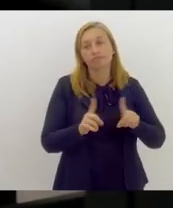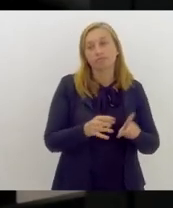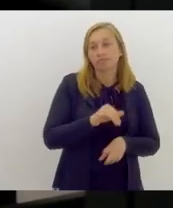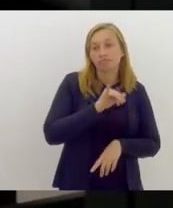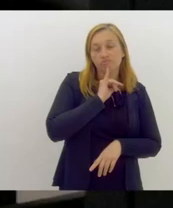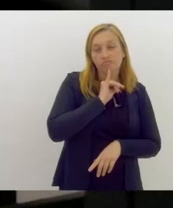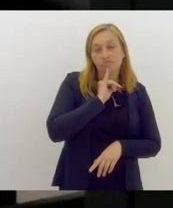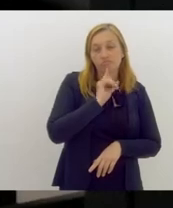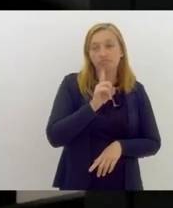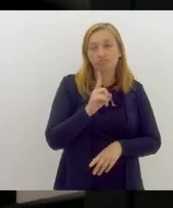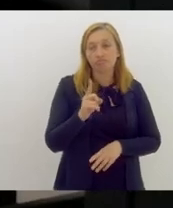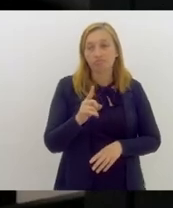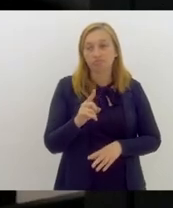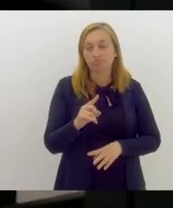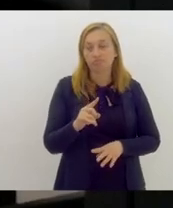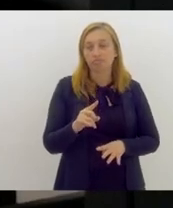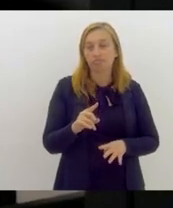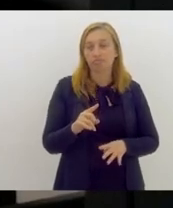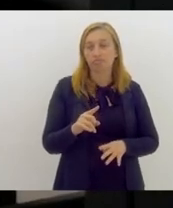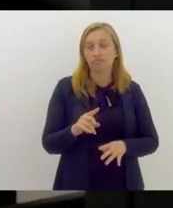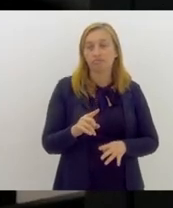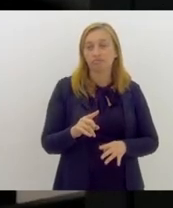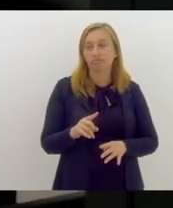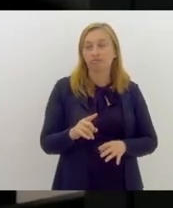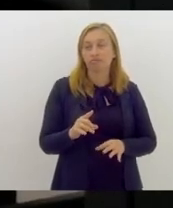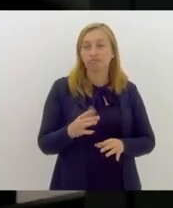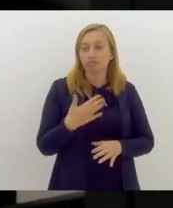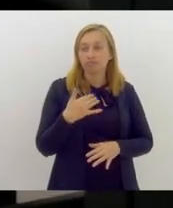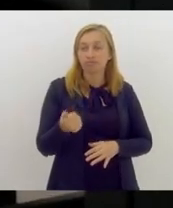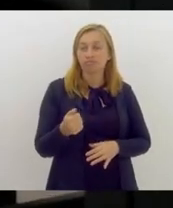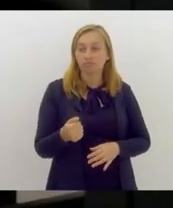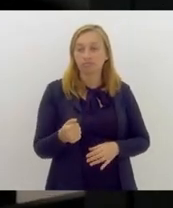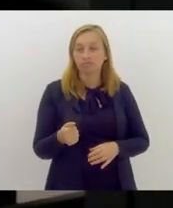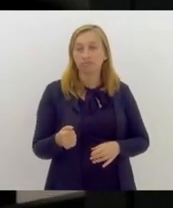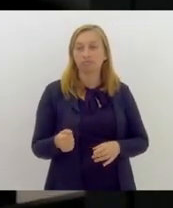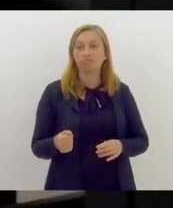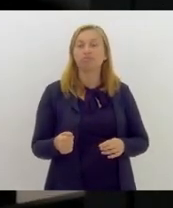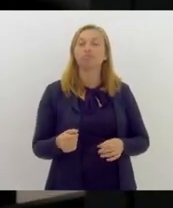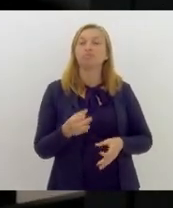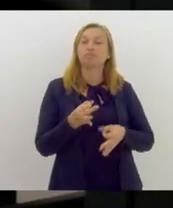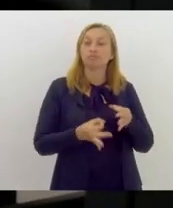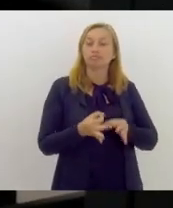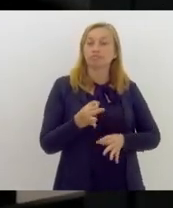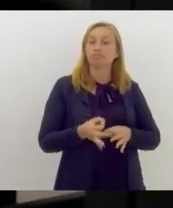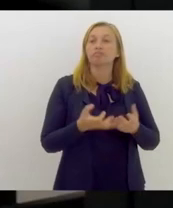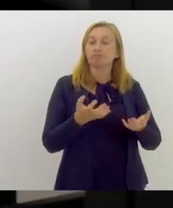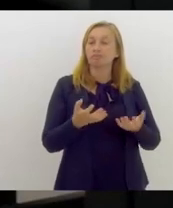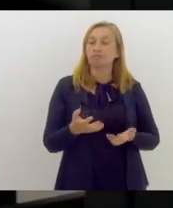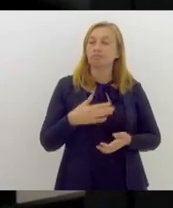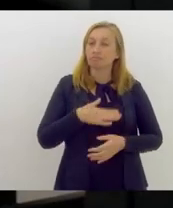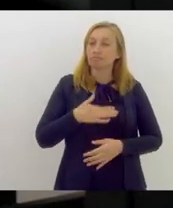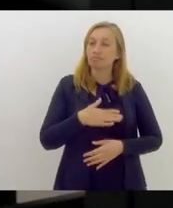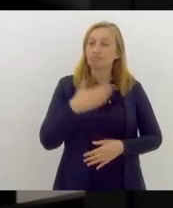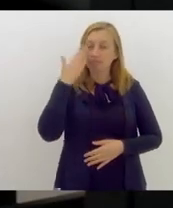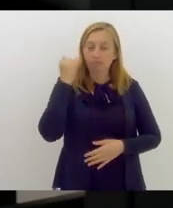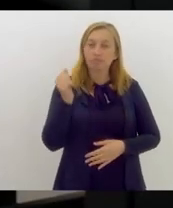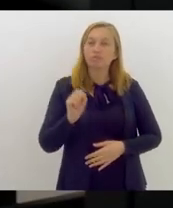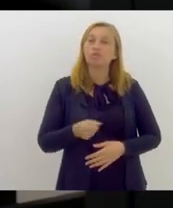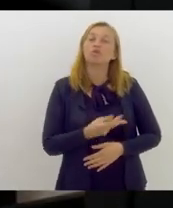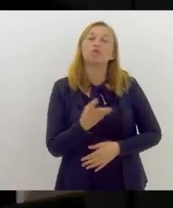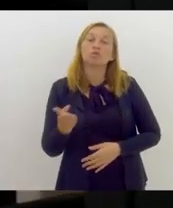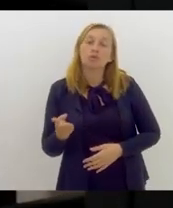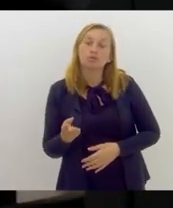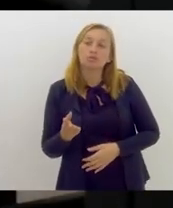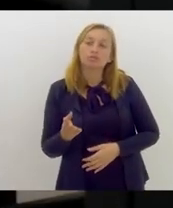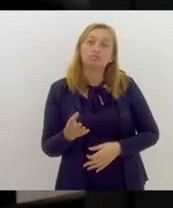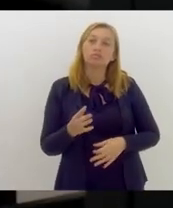fomos atendidos e não fizemos para essa casa e muito menos para deputada mas sim na justiça nós gostaríamos de saber quantos empregos